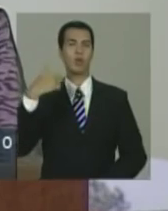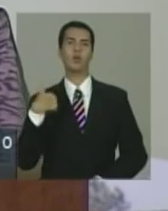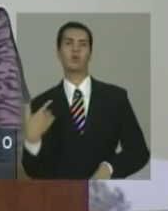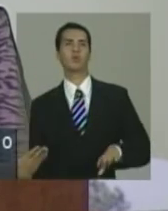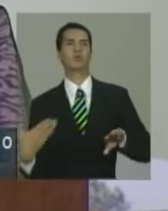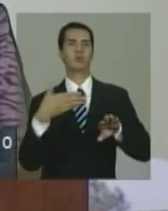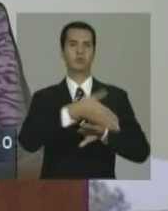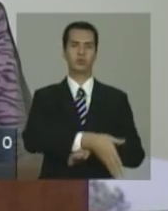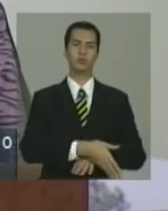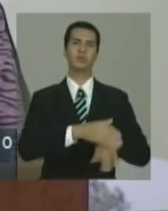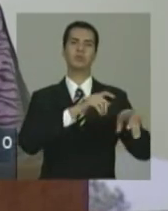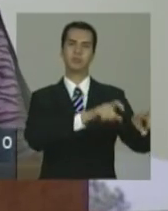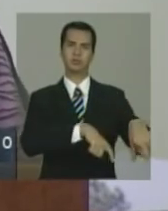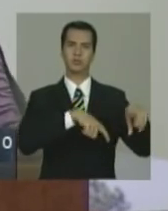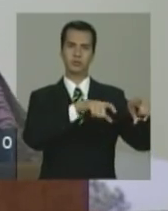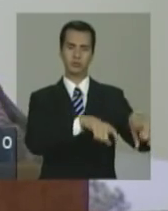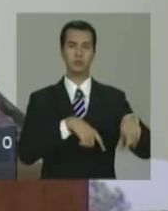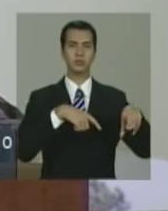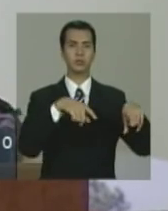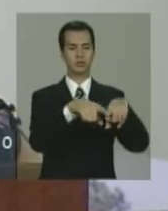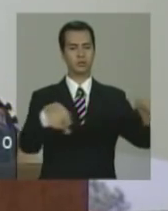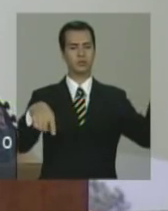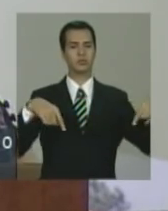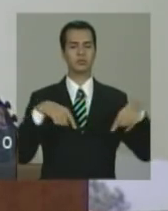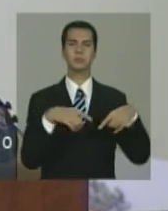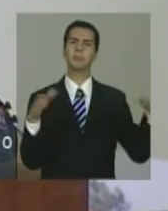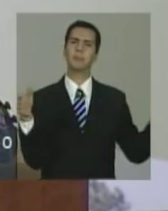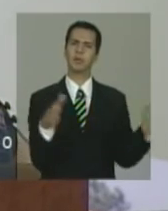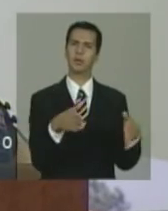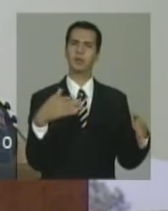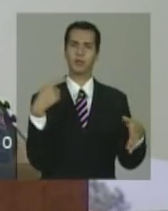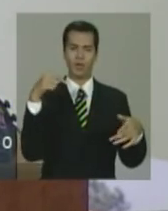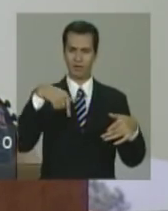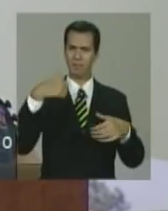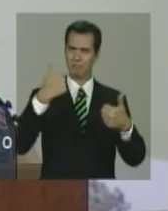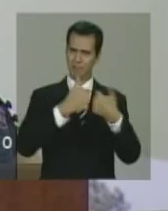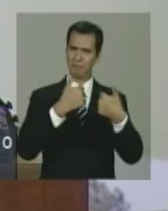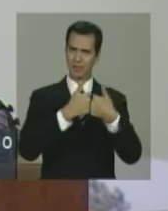Brasília, e era importante ver que,